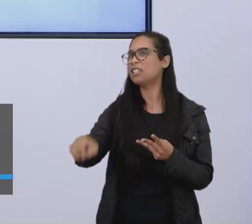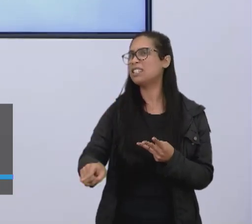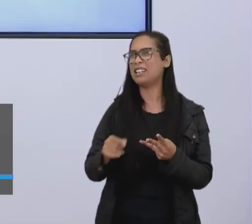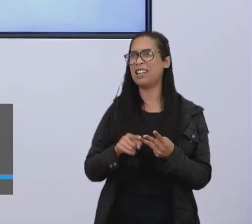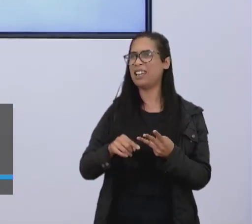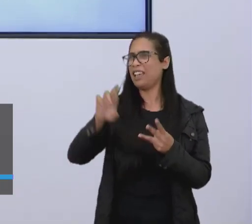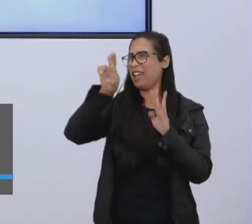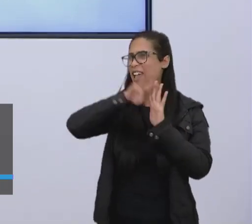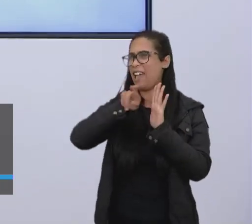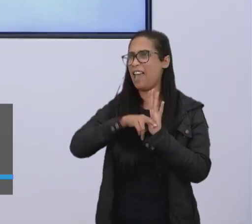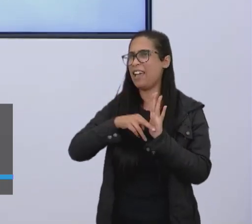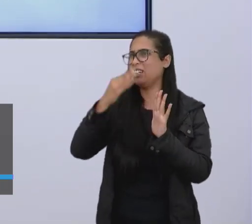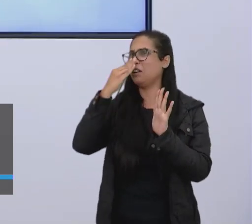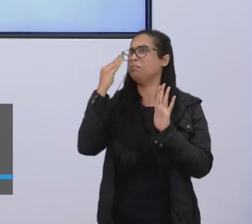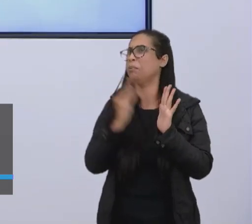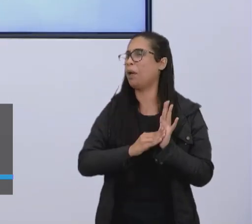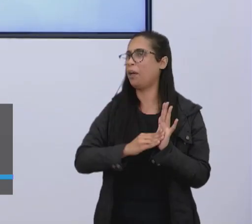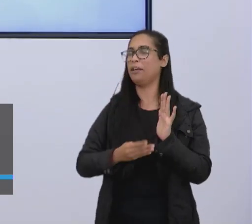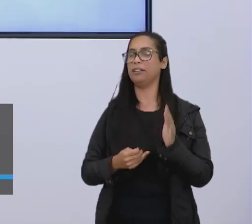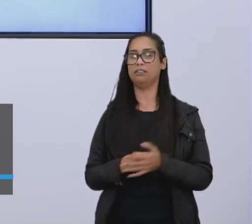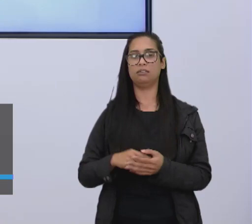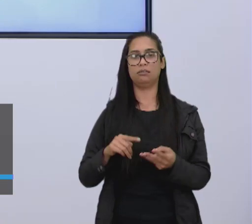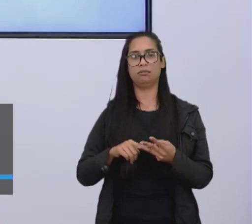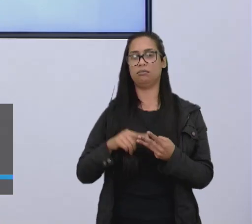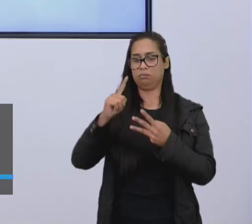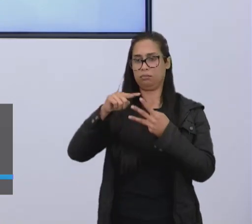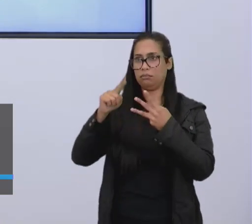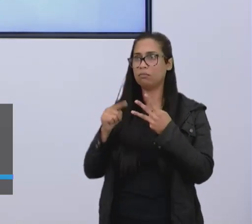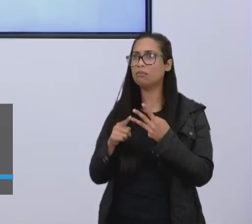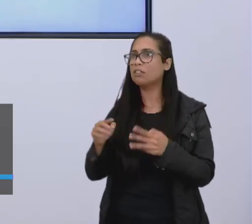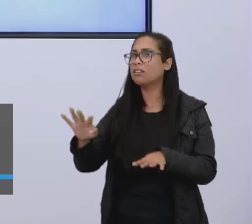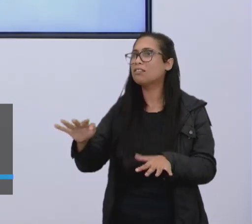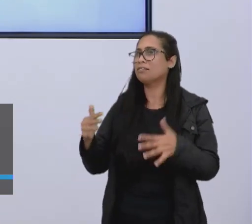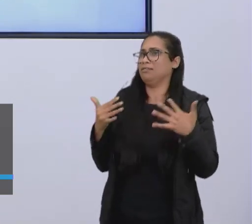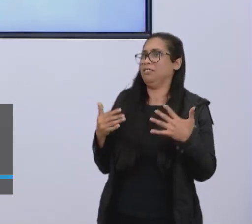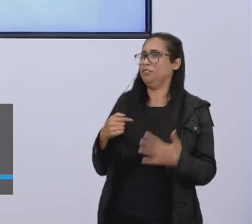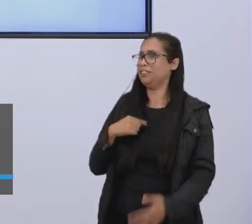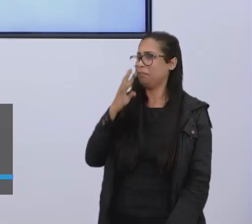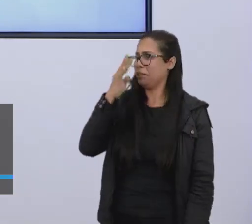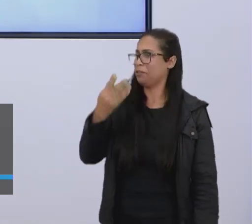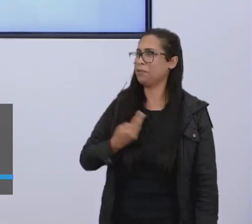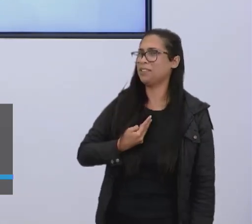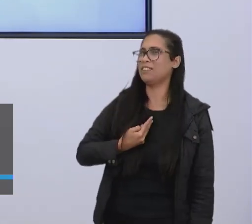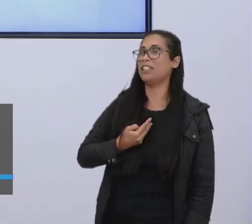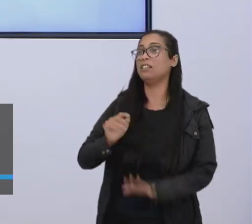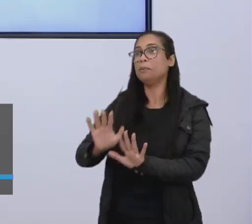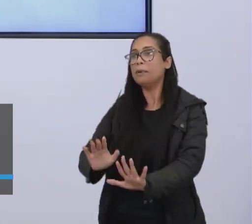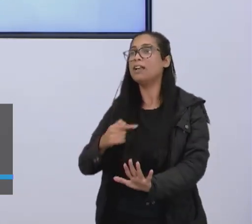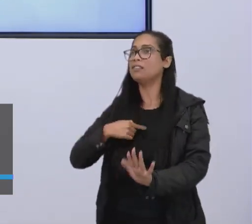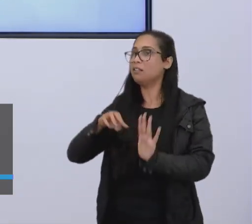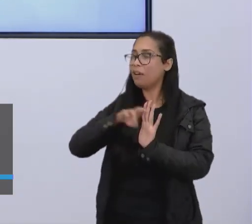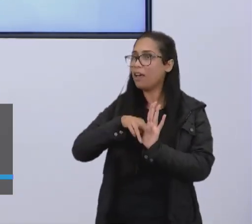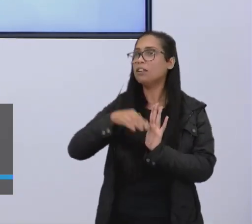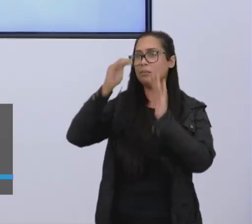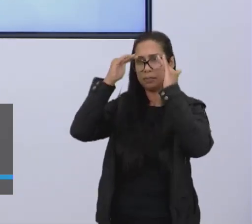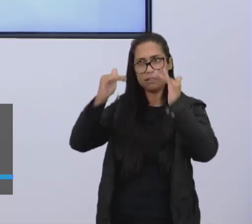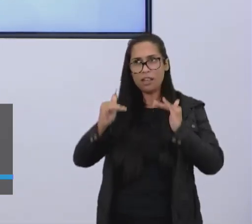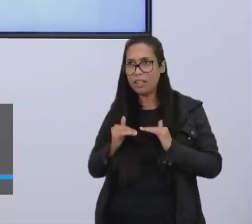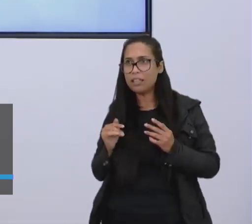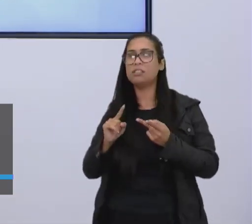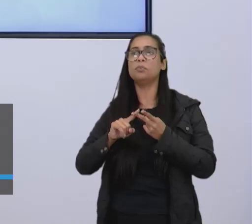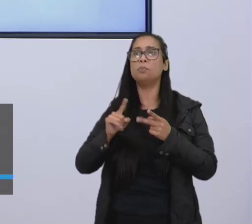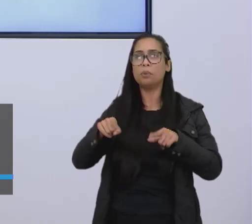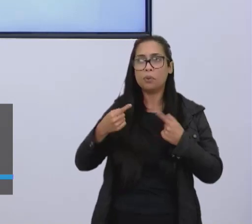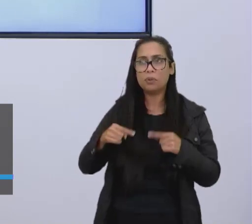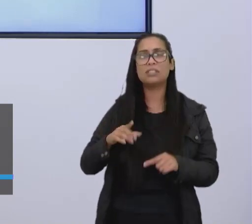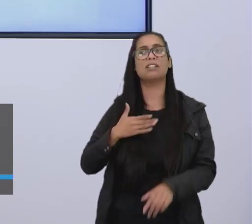regras. Olha, eu sigo muitas regras, até mais do que eu acho que eu deveria seguir, né? Tipo, não... É meio que assim, porque você se